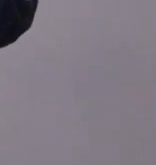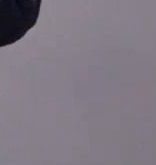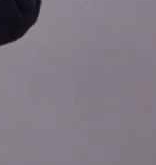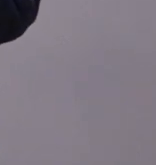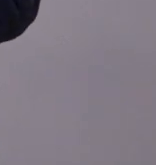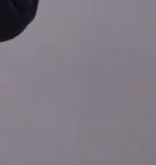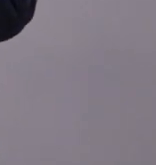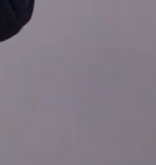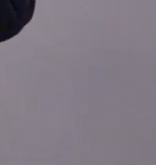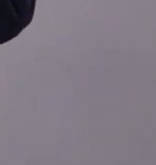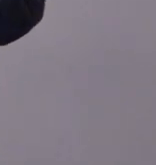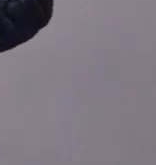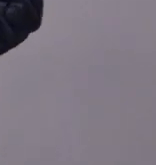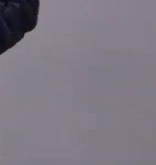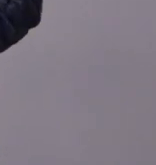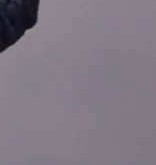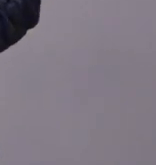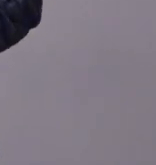Catarina.